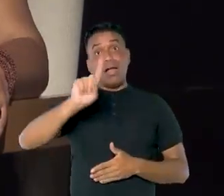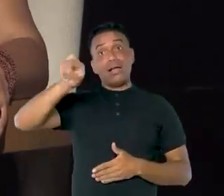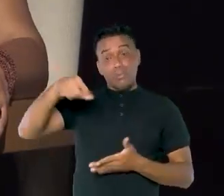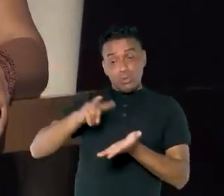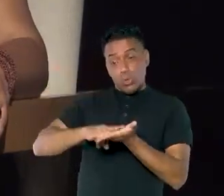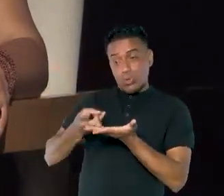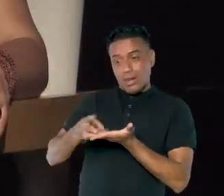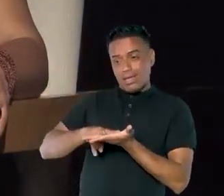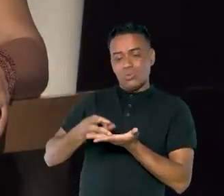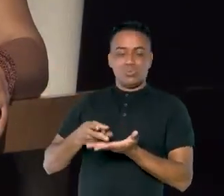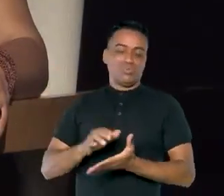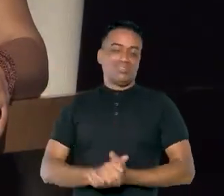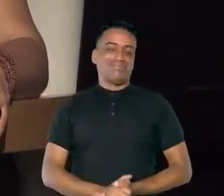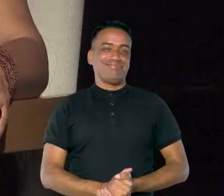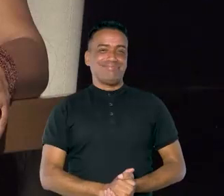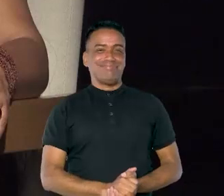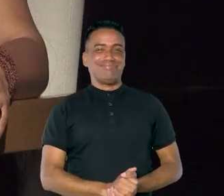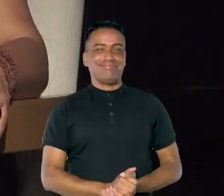né?